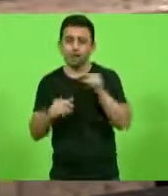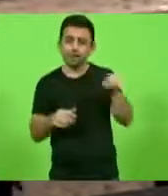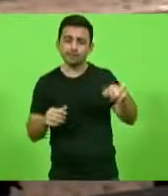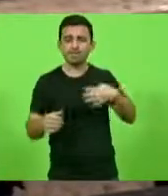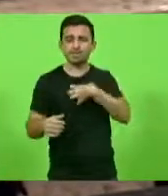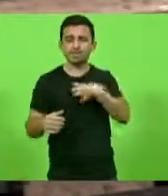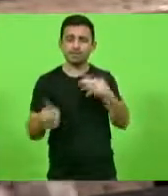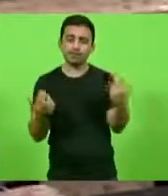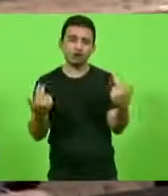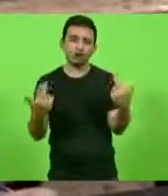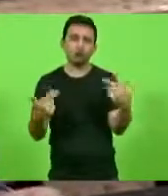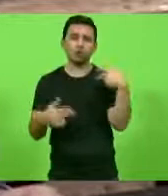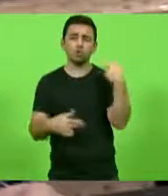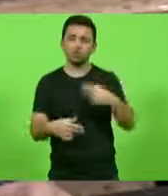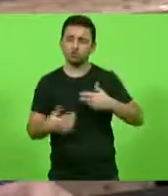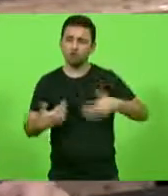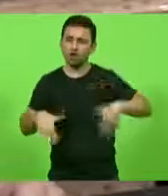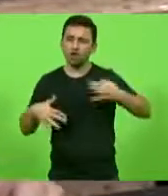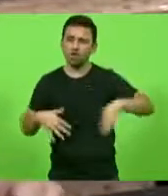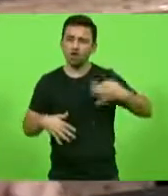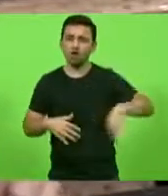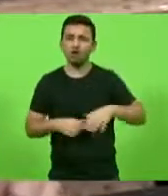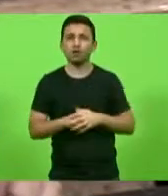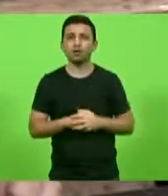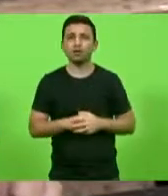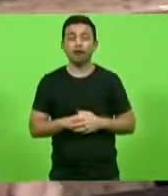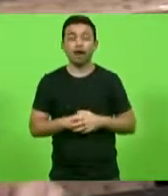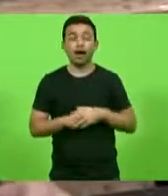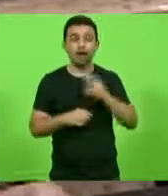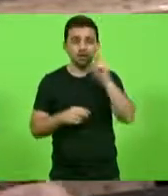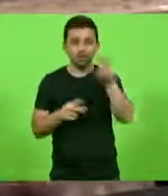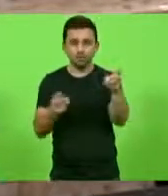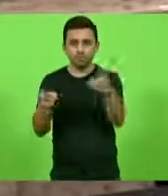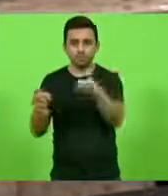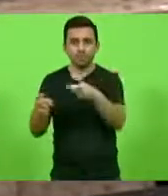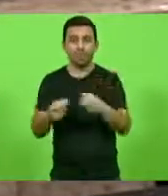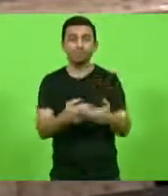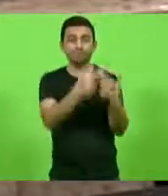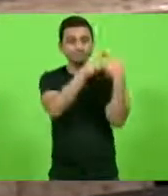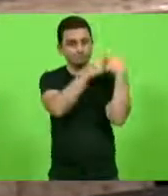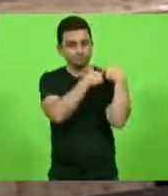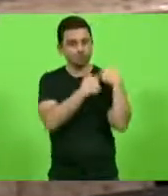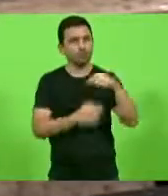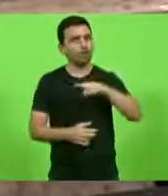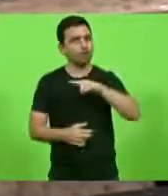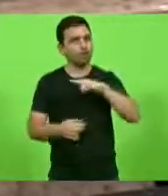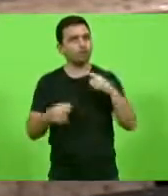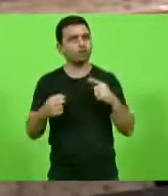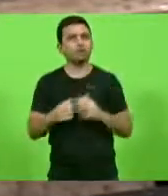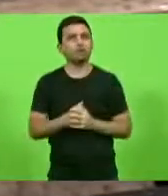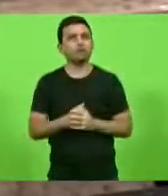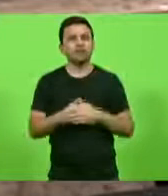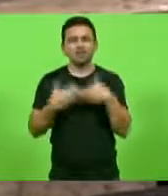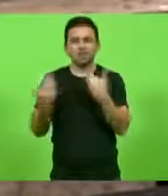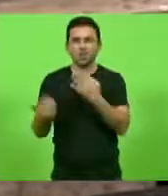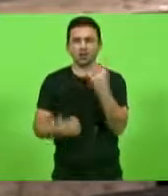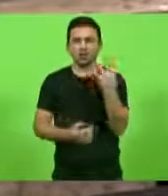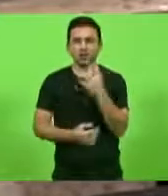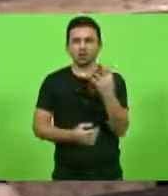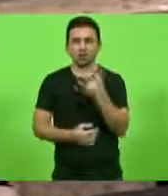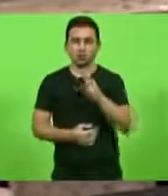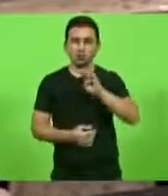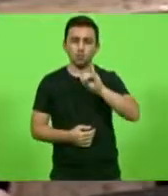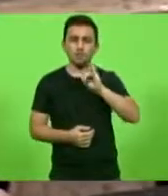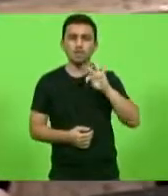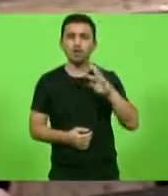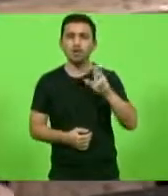assim eles começassem a olhar a infraestrutura do Estado com maior responsabilidade. Deputado Bruno Souza bem disse, 44 bilhões